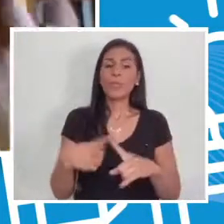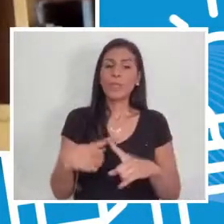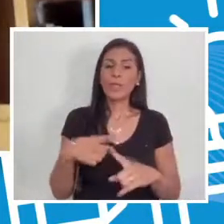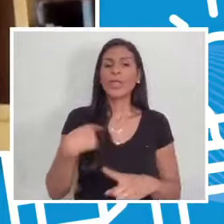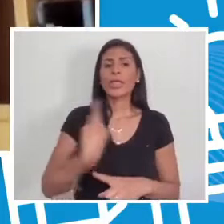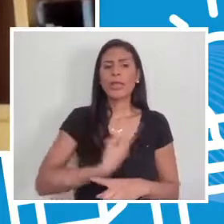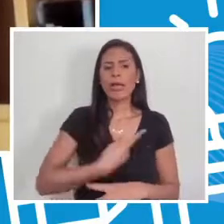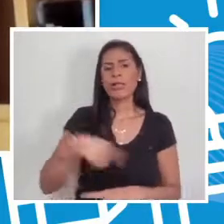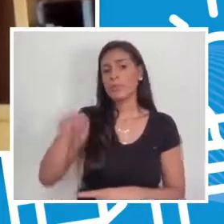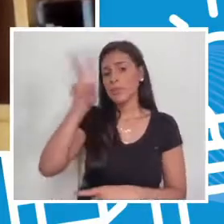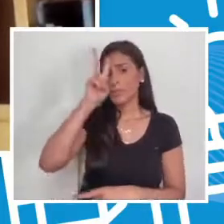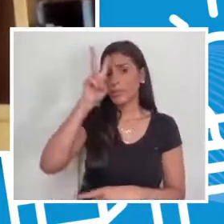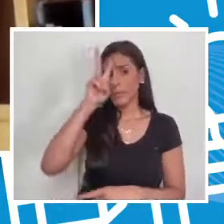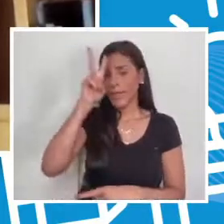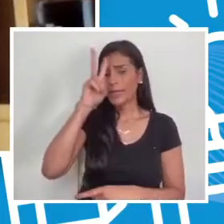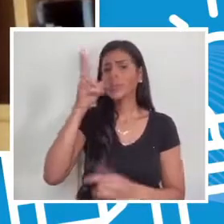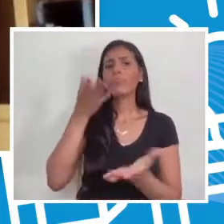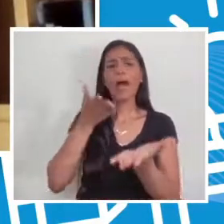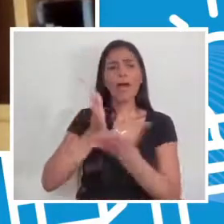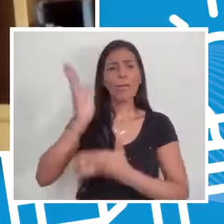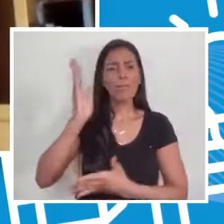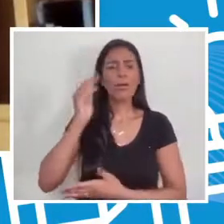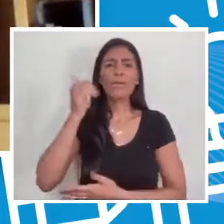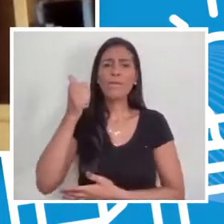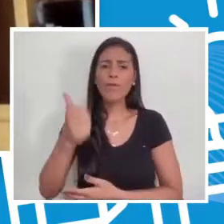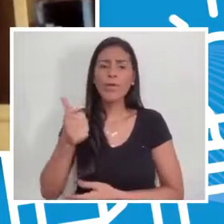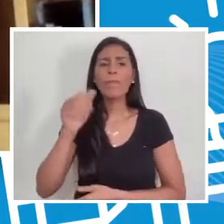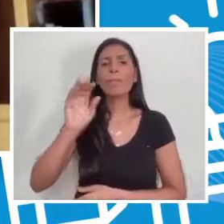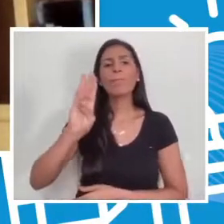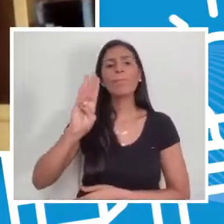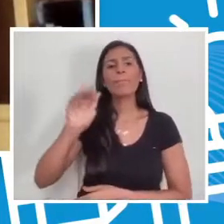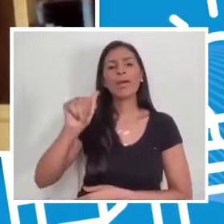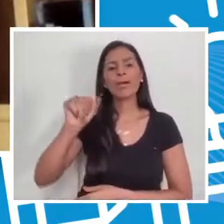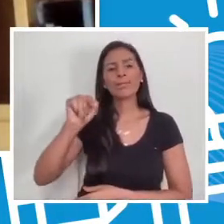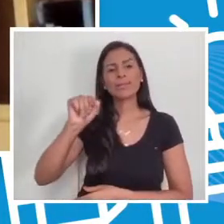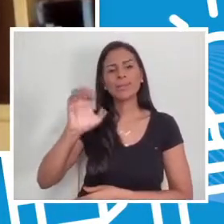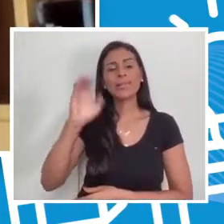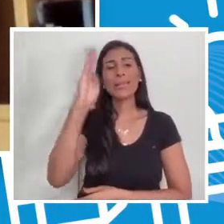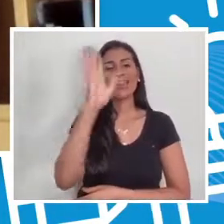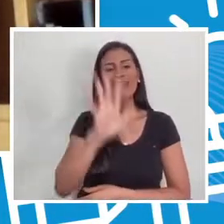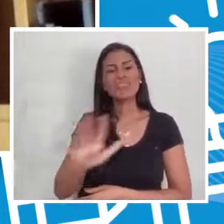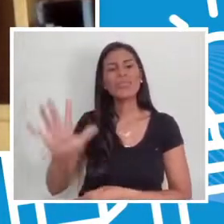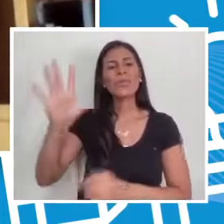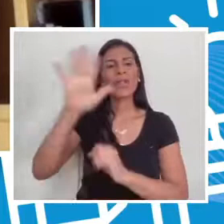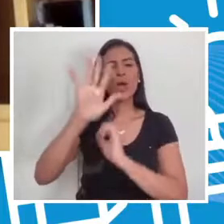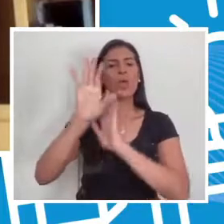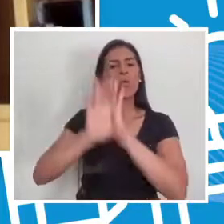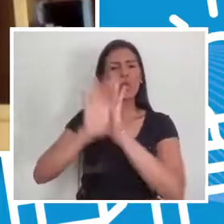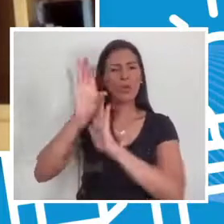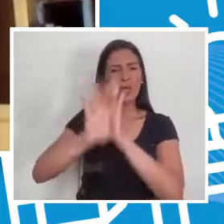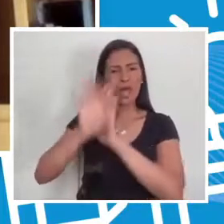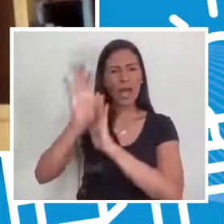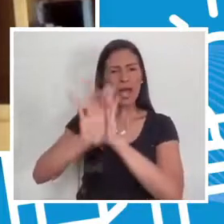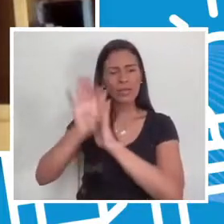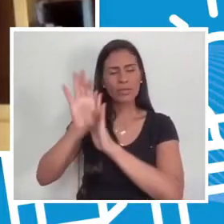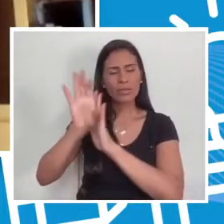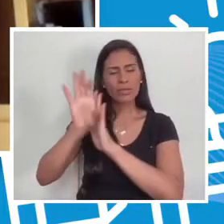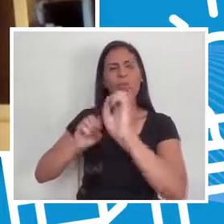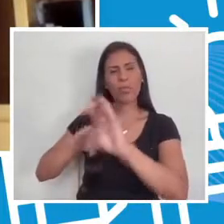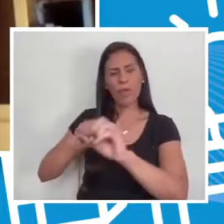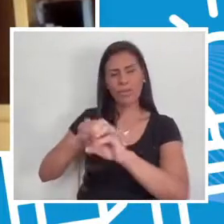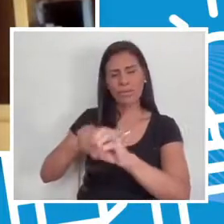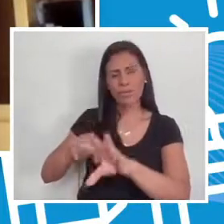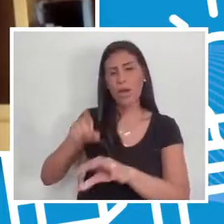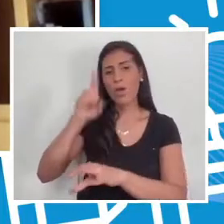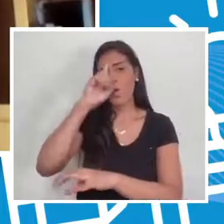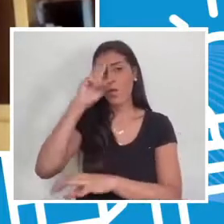médio, aprovamos uma base nacional comum curricular para a educação básica, incluindo a etapa do